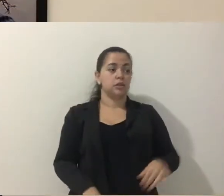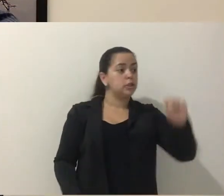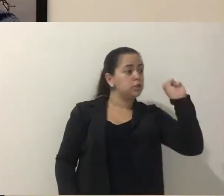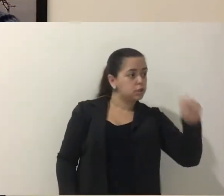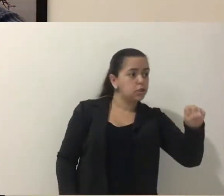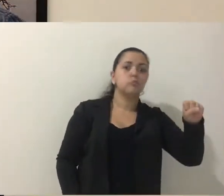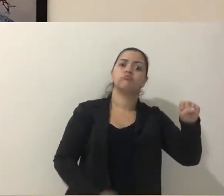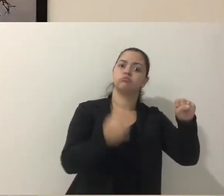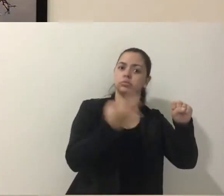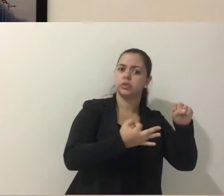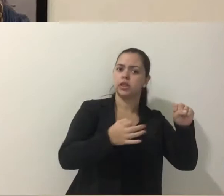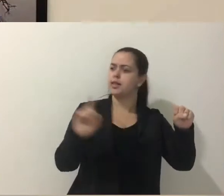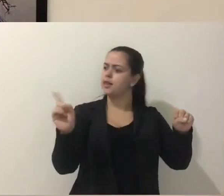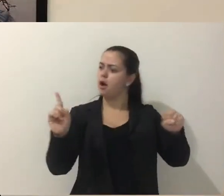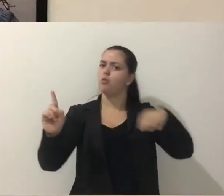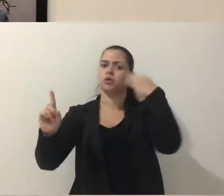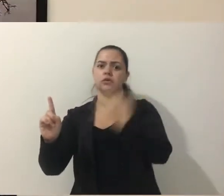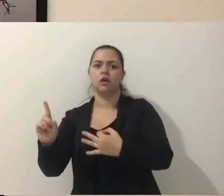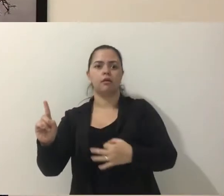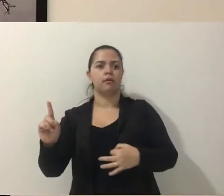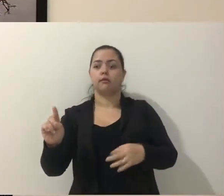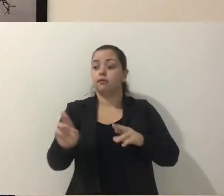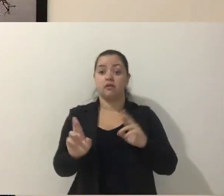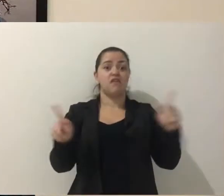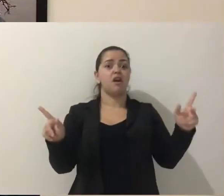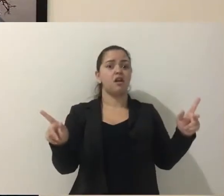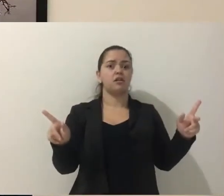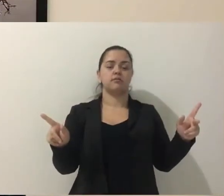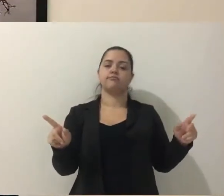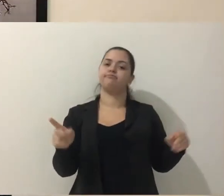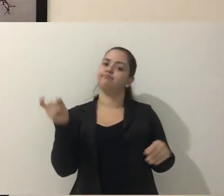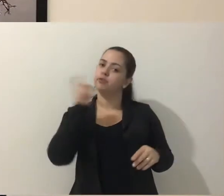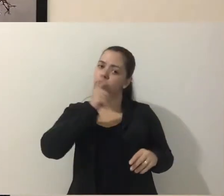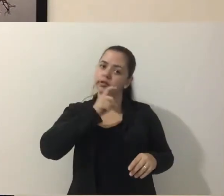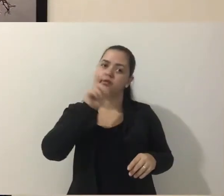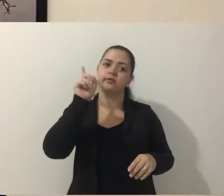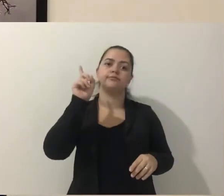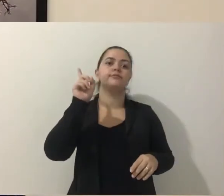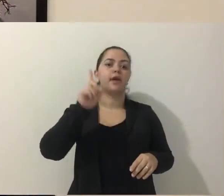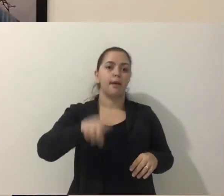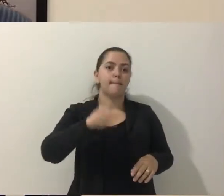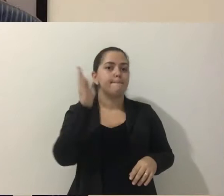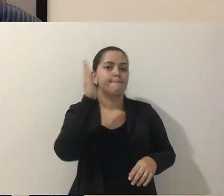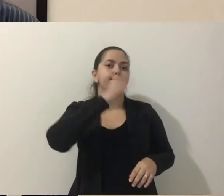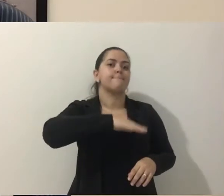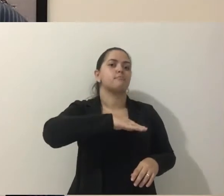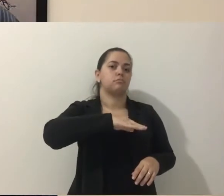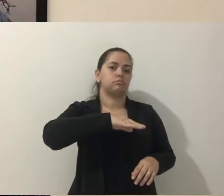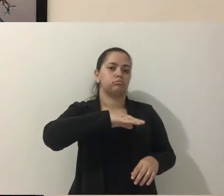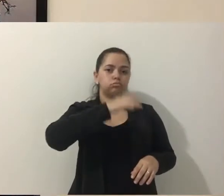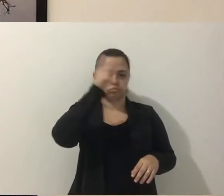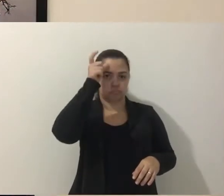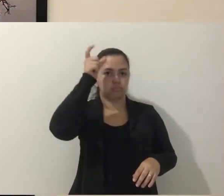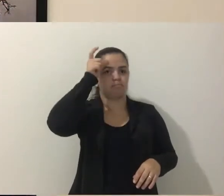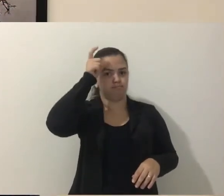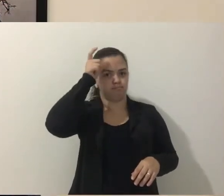mentira e vem do maligno. Tem fundamento na mentira e vem do maligno. Então nós